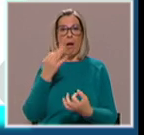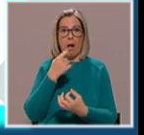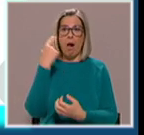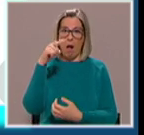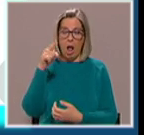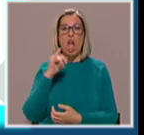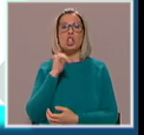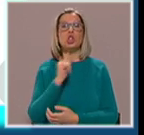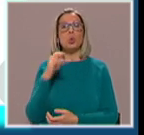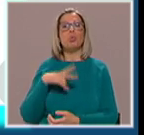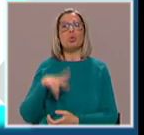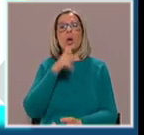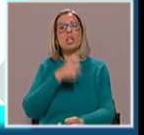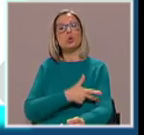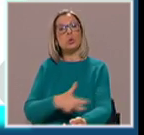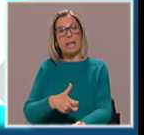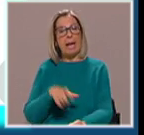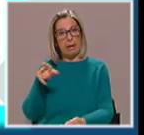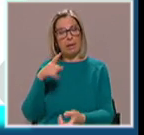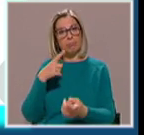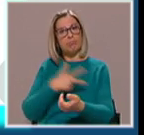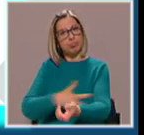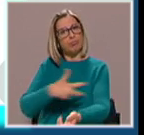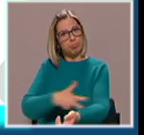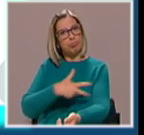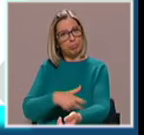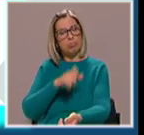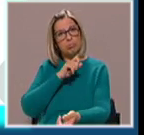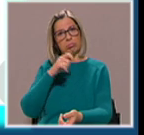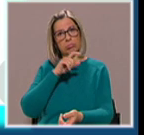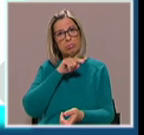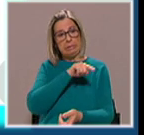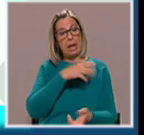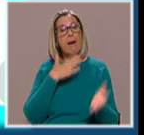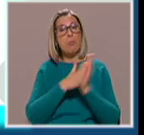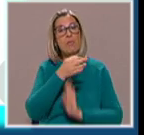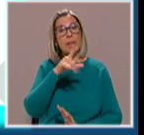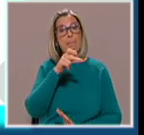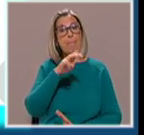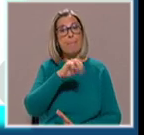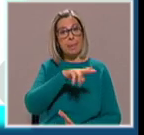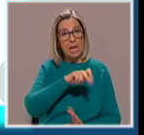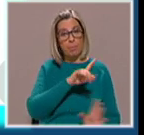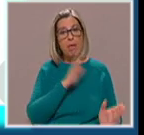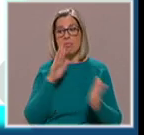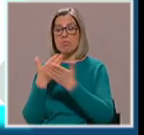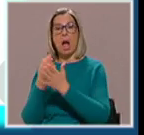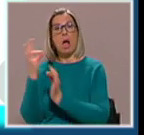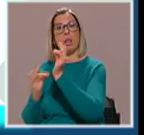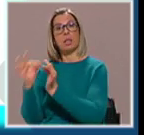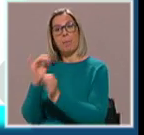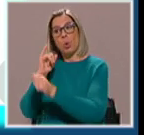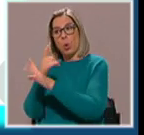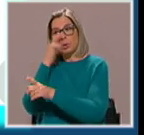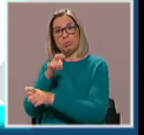Instituto Português do Sangue e Transplantação. Este plasma vai ser utilizado para o tratamento de outros doentes segundo critérios muito específicos, ou